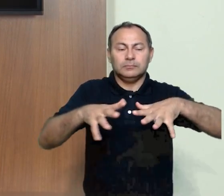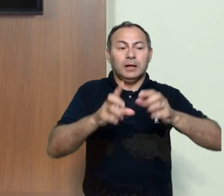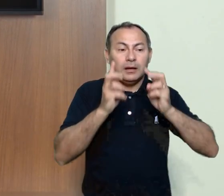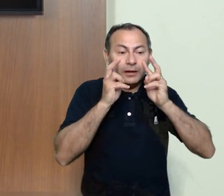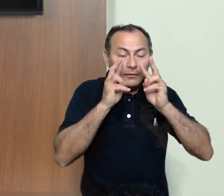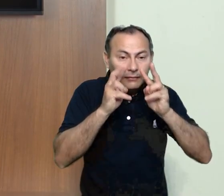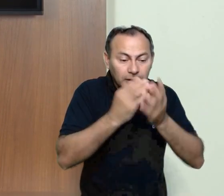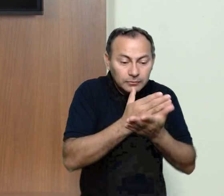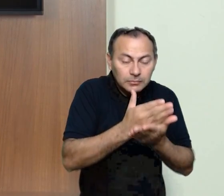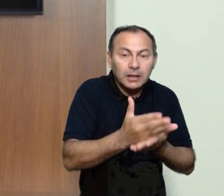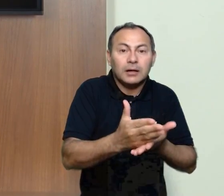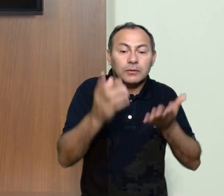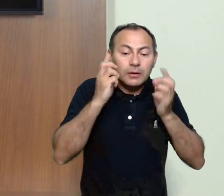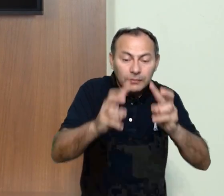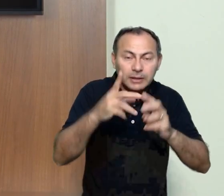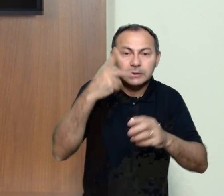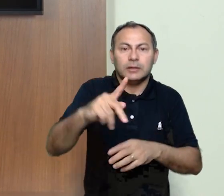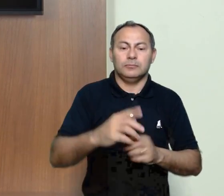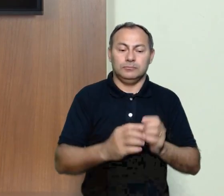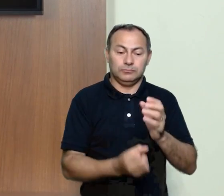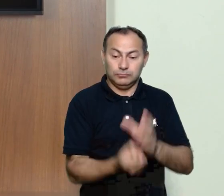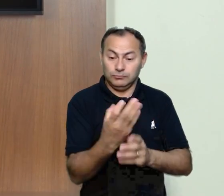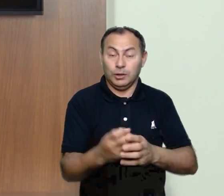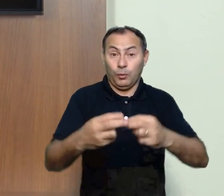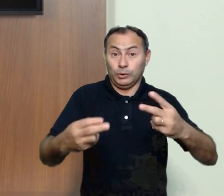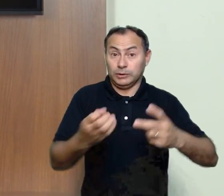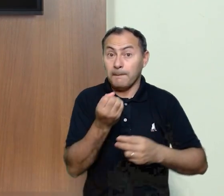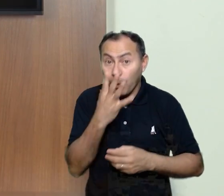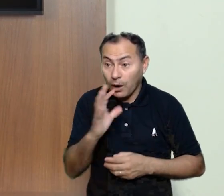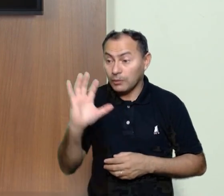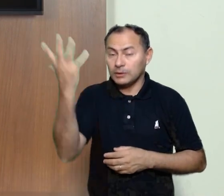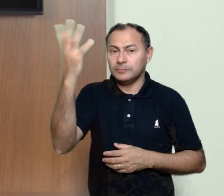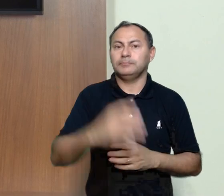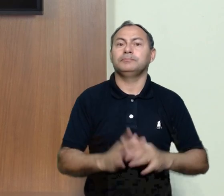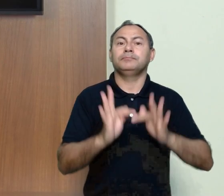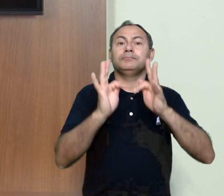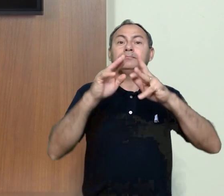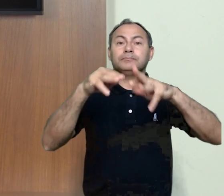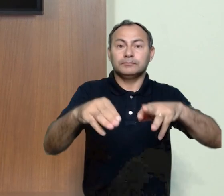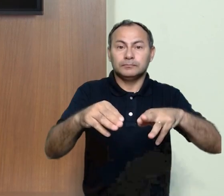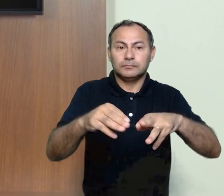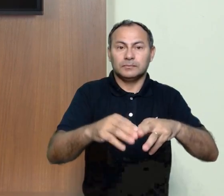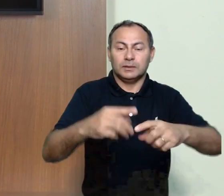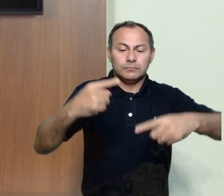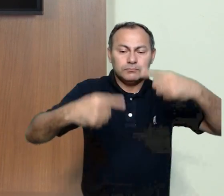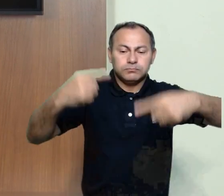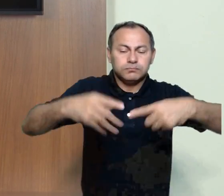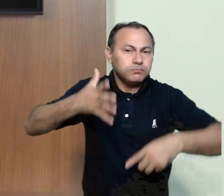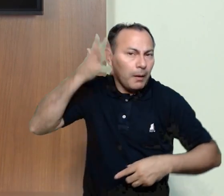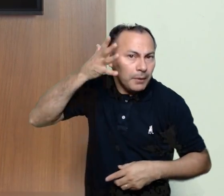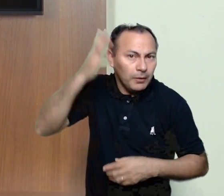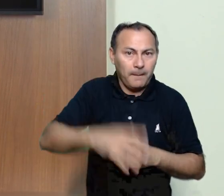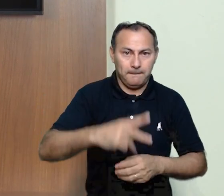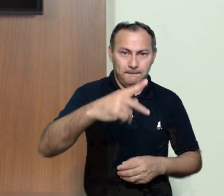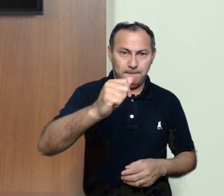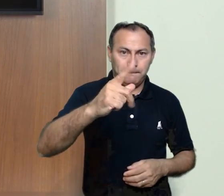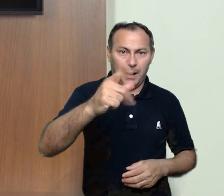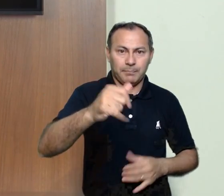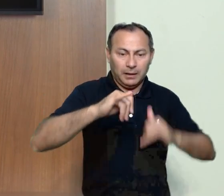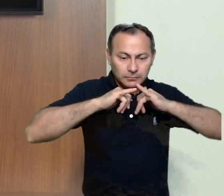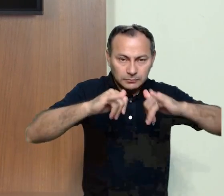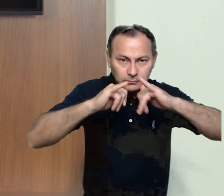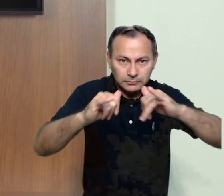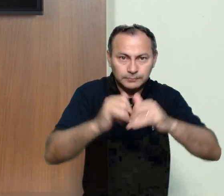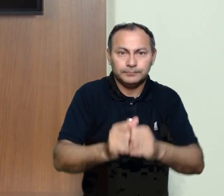vendo desde já os seus frutos. Ao final desse discurso, o Papa